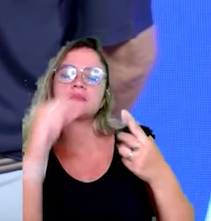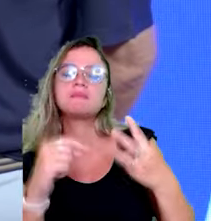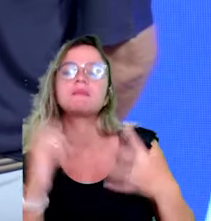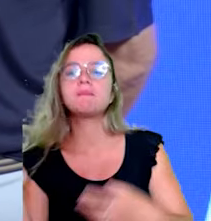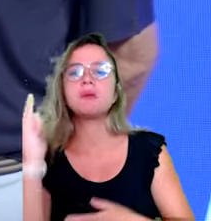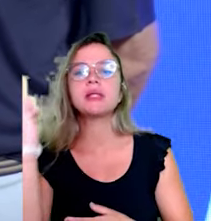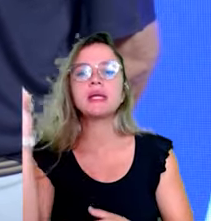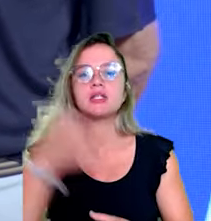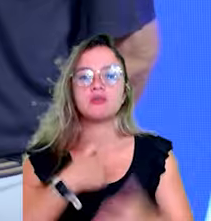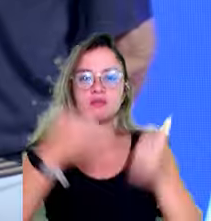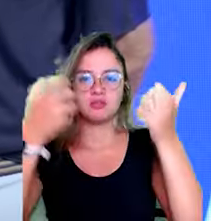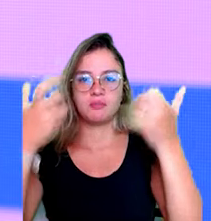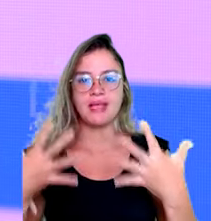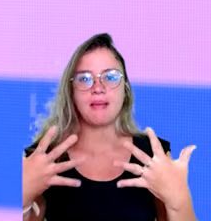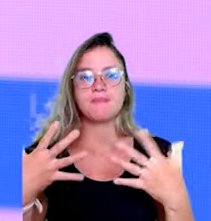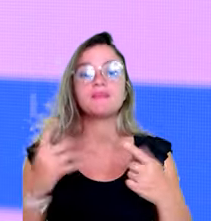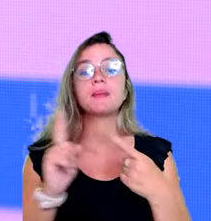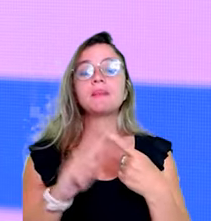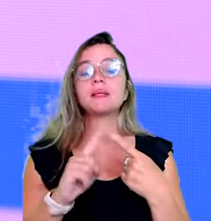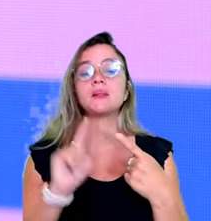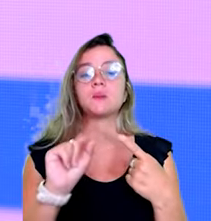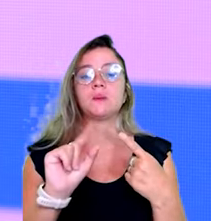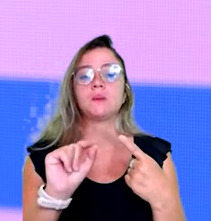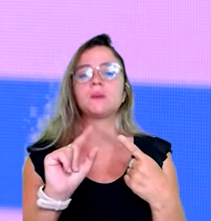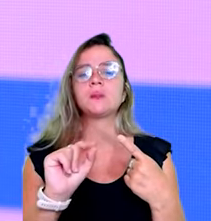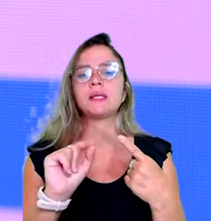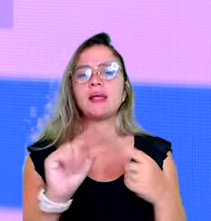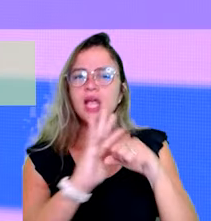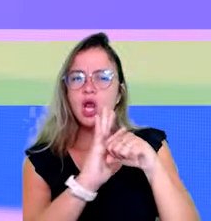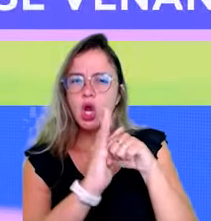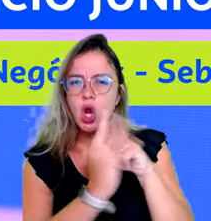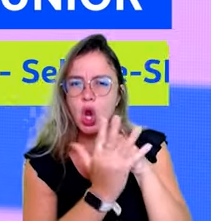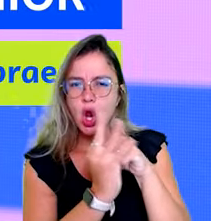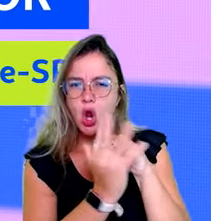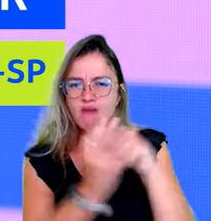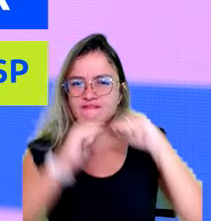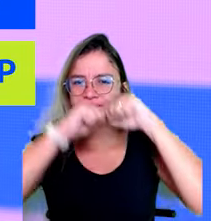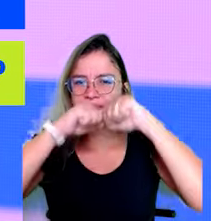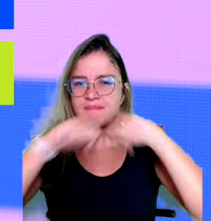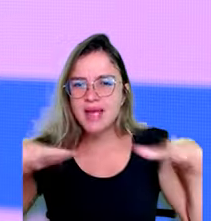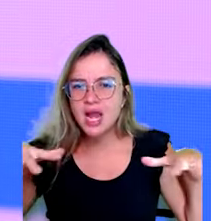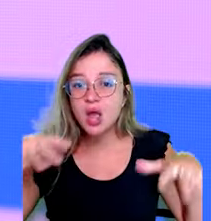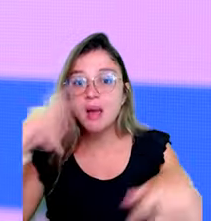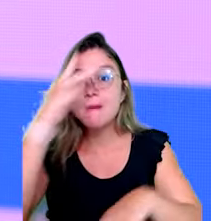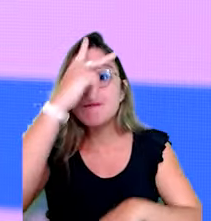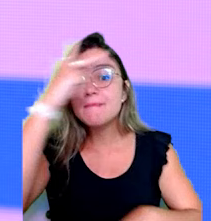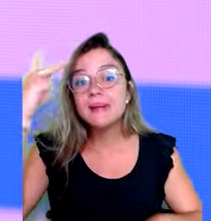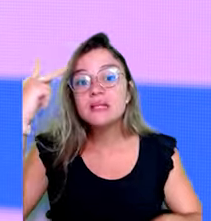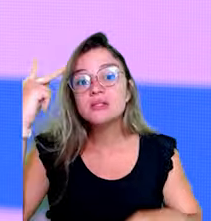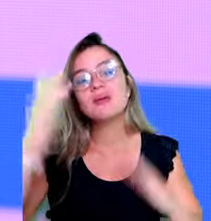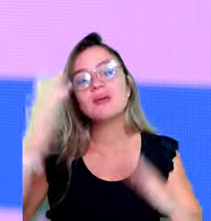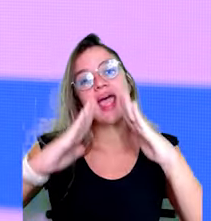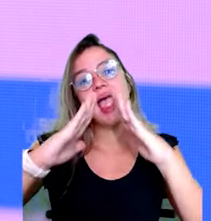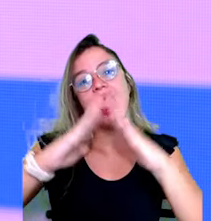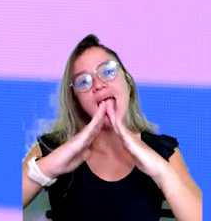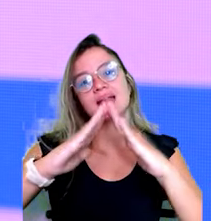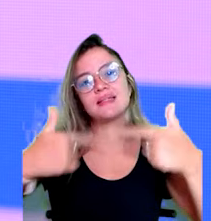consideração para responder essa pergunta. O primeiro deles, durante a pandemia, muitas pessoas foram levadas a trabalhar em